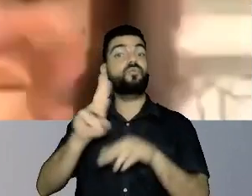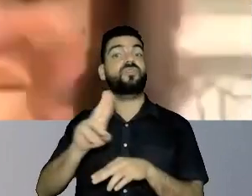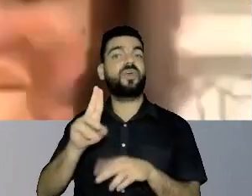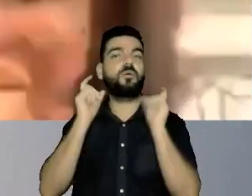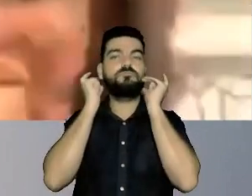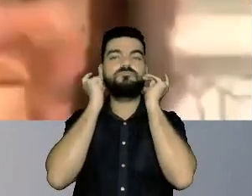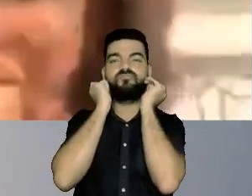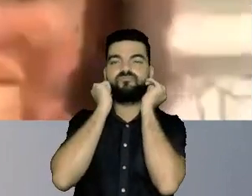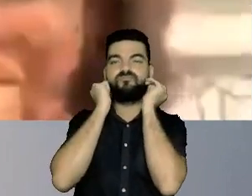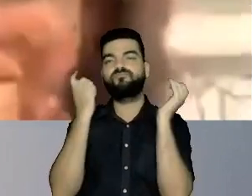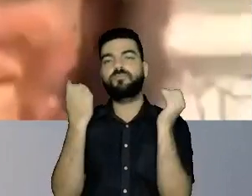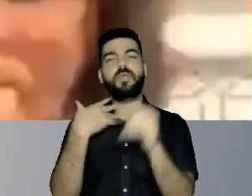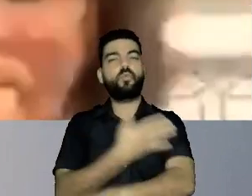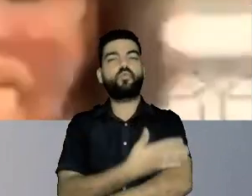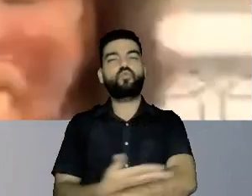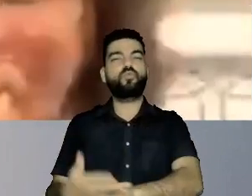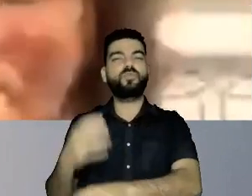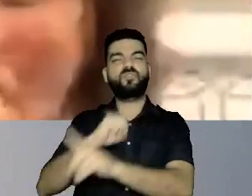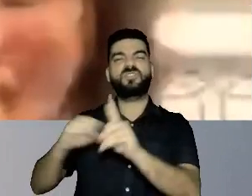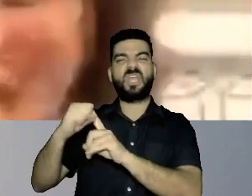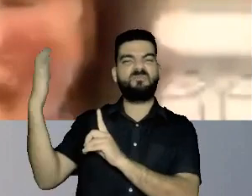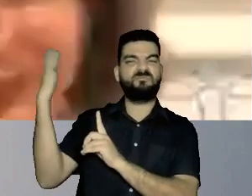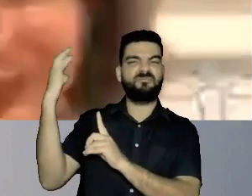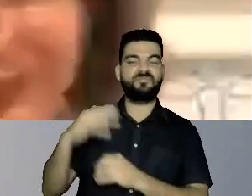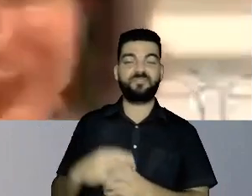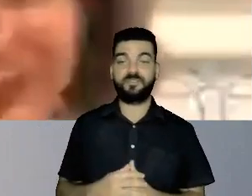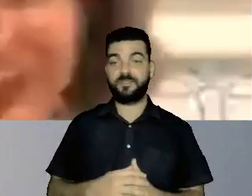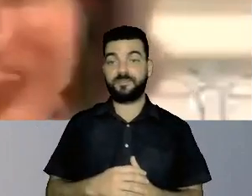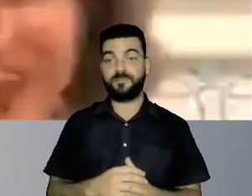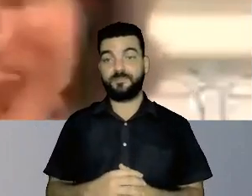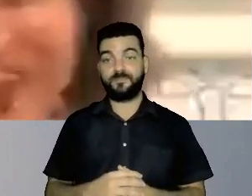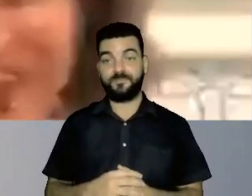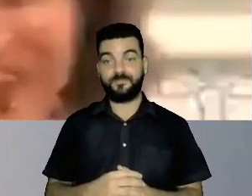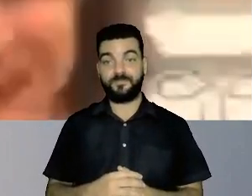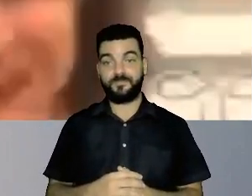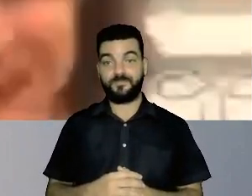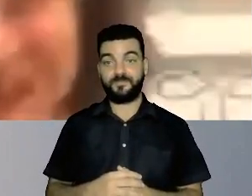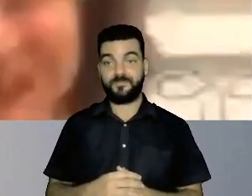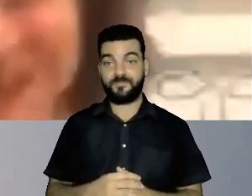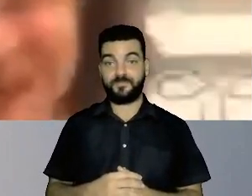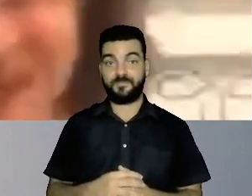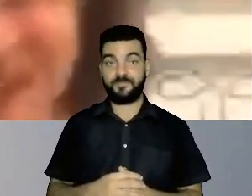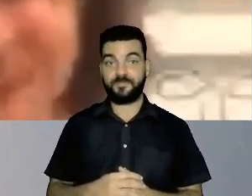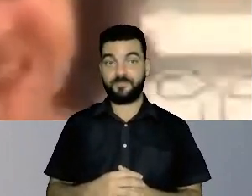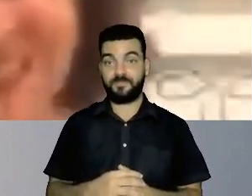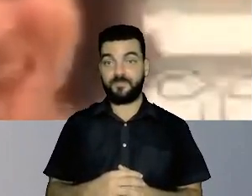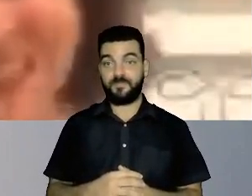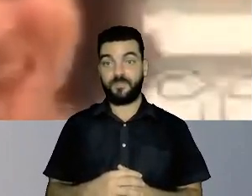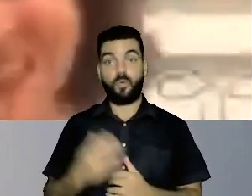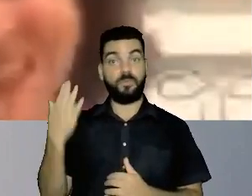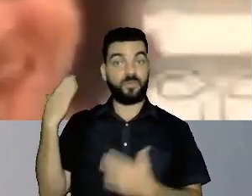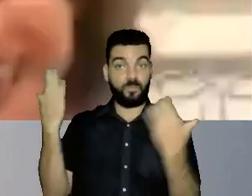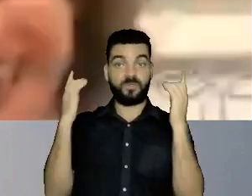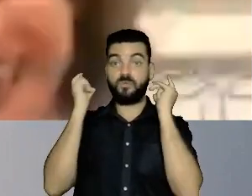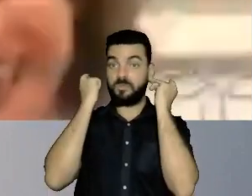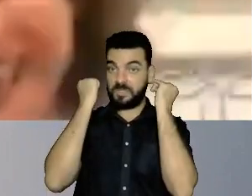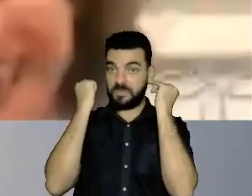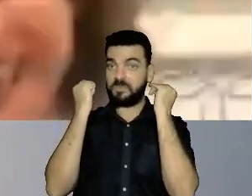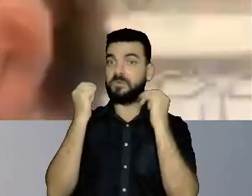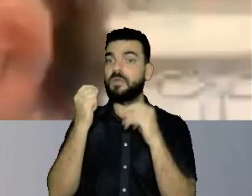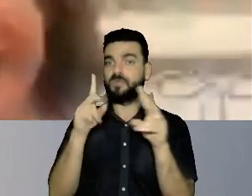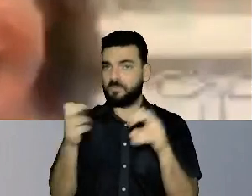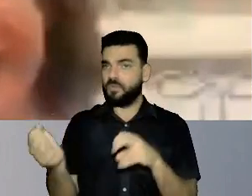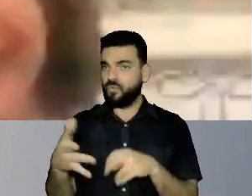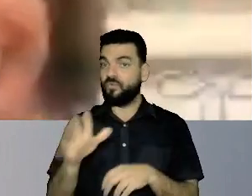obra, que não era no original, né? Então, as mulheres, sem dúvida, devem usar brincos. Então,